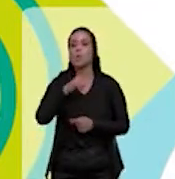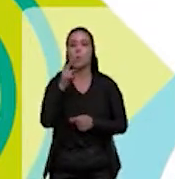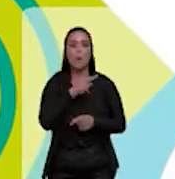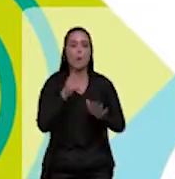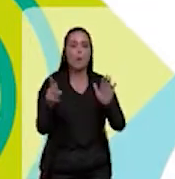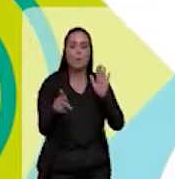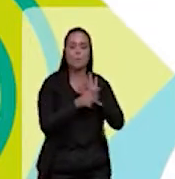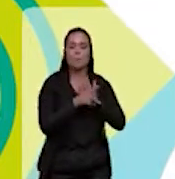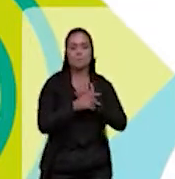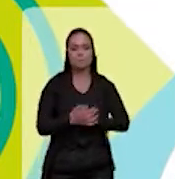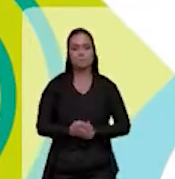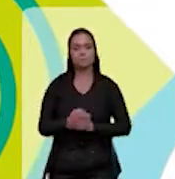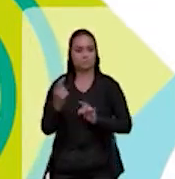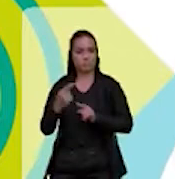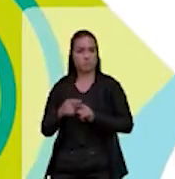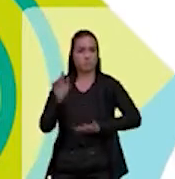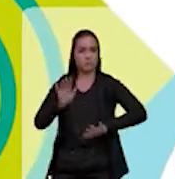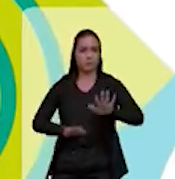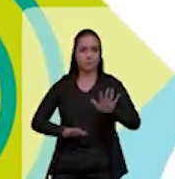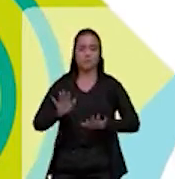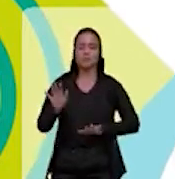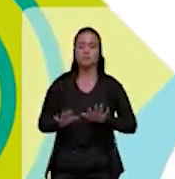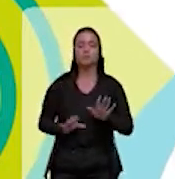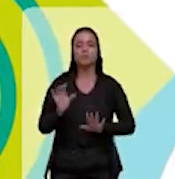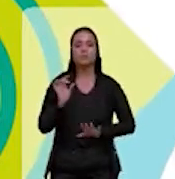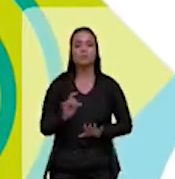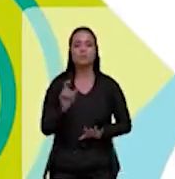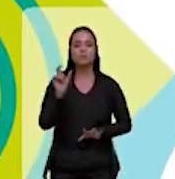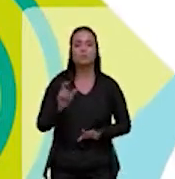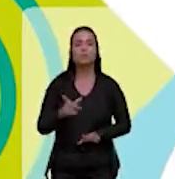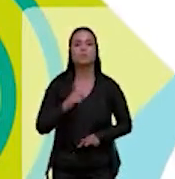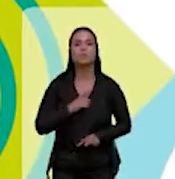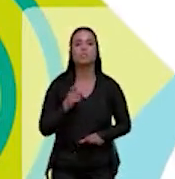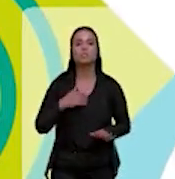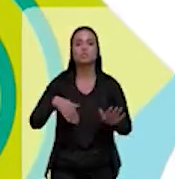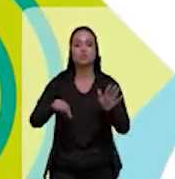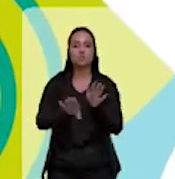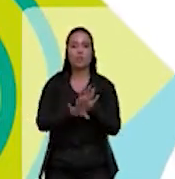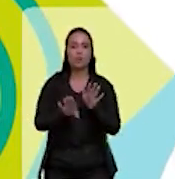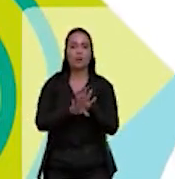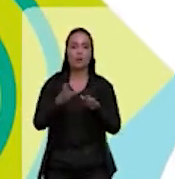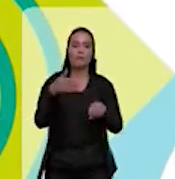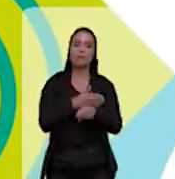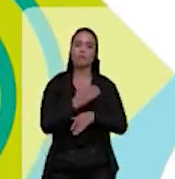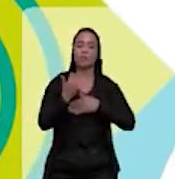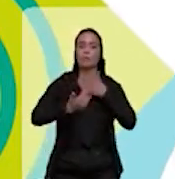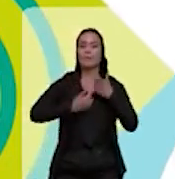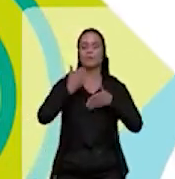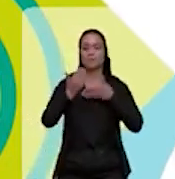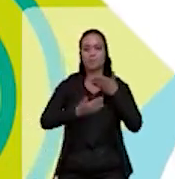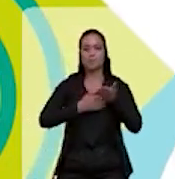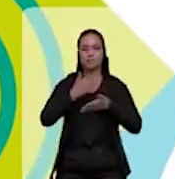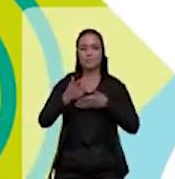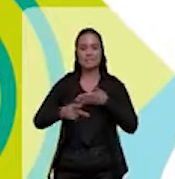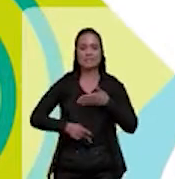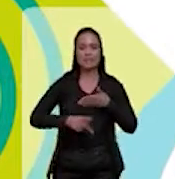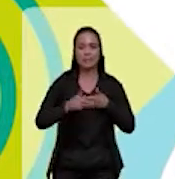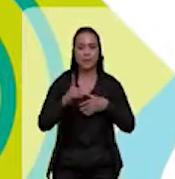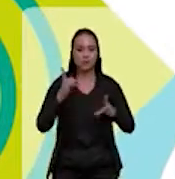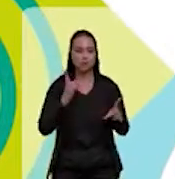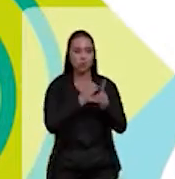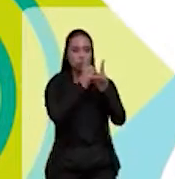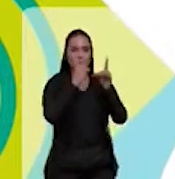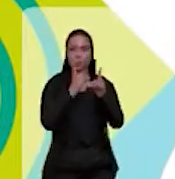em si mesmado pois Depende fundamentalmente de que a ela se chegue através de um processo de constantes